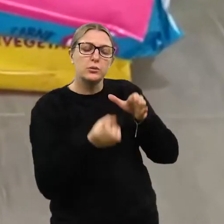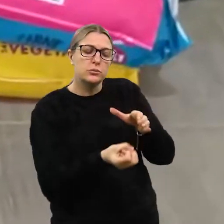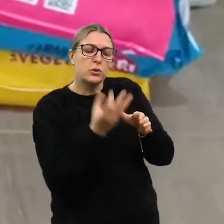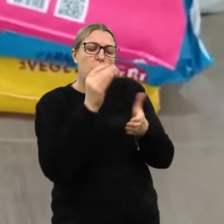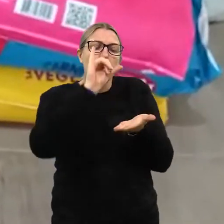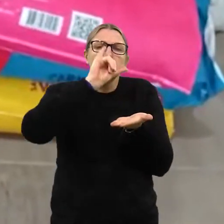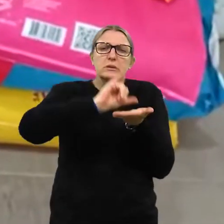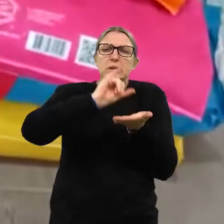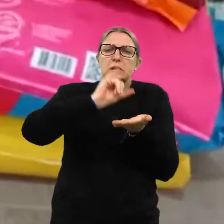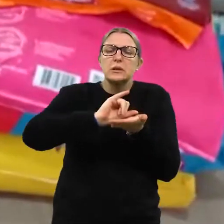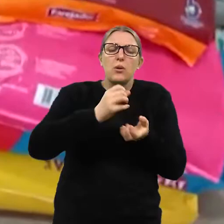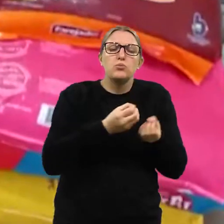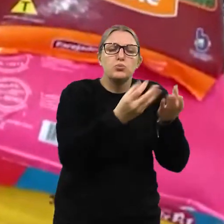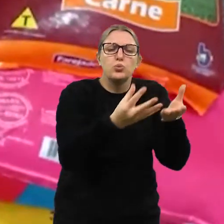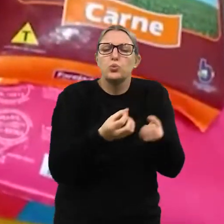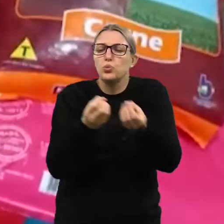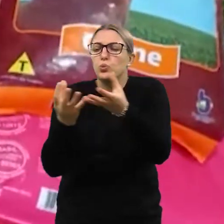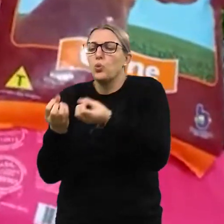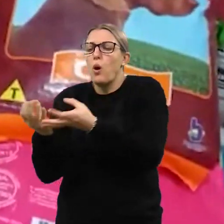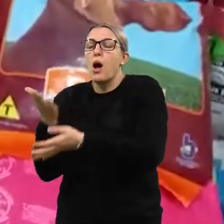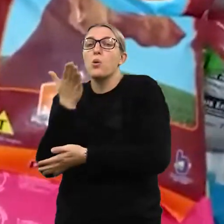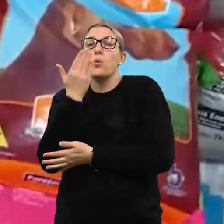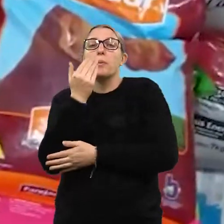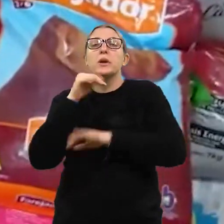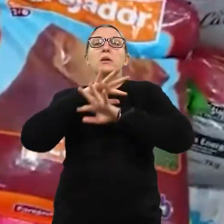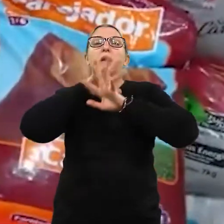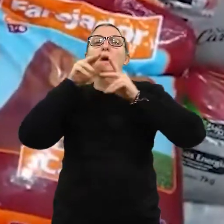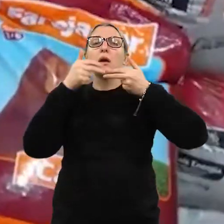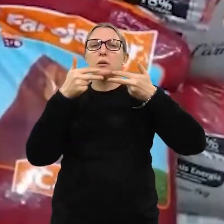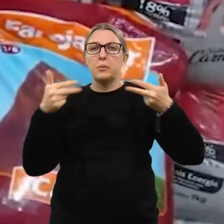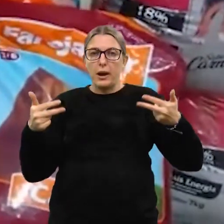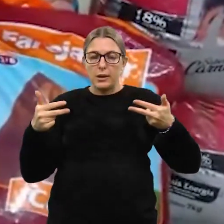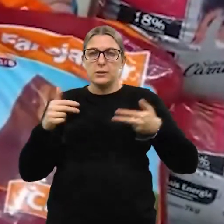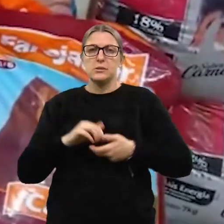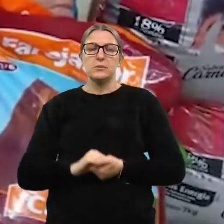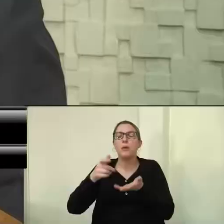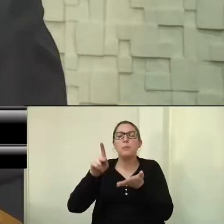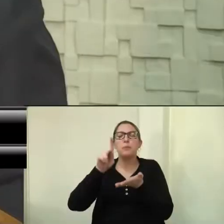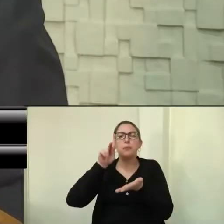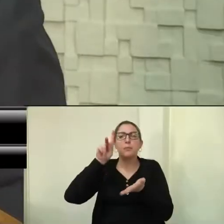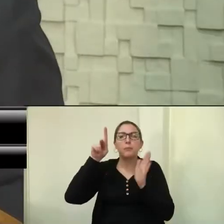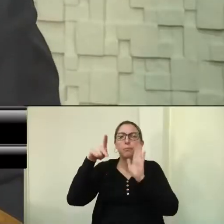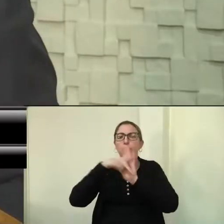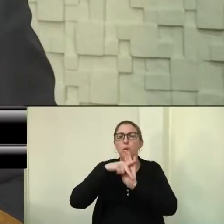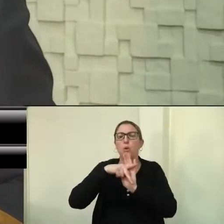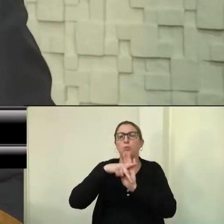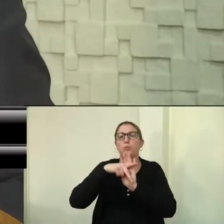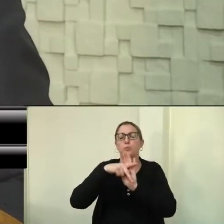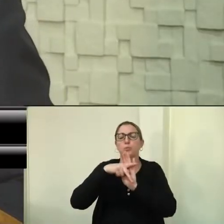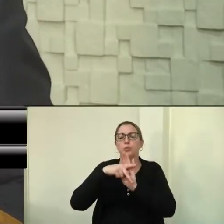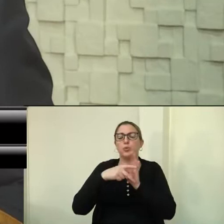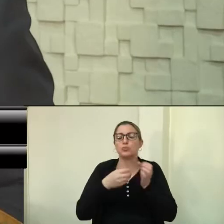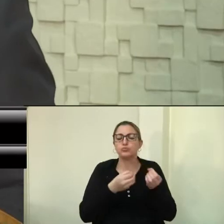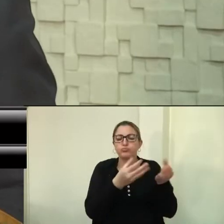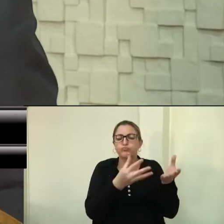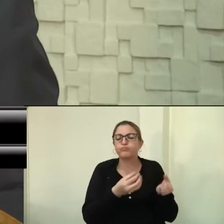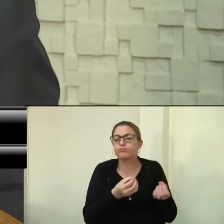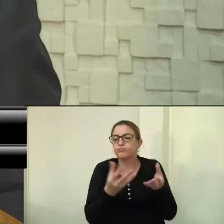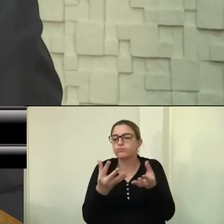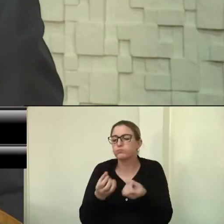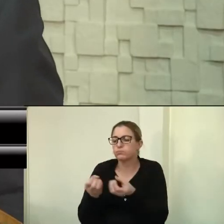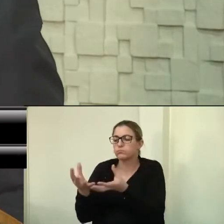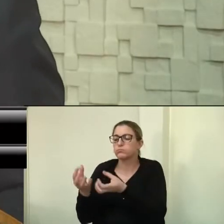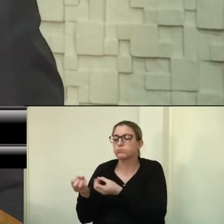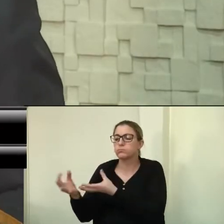para a criação de um banco de ração para animais do município. Esse projeto ele